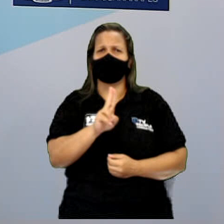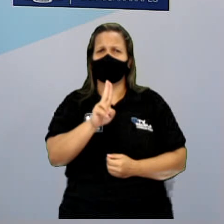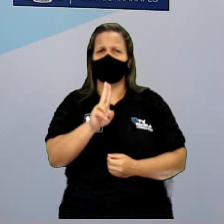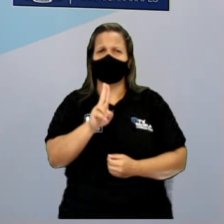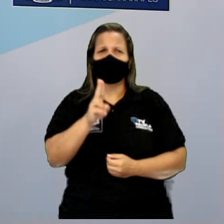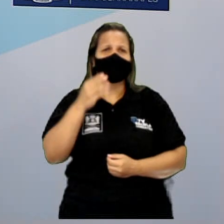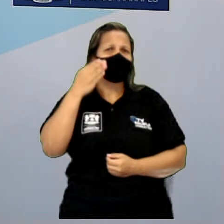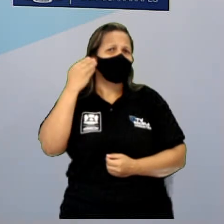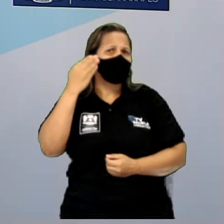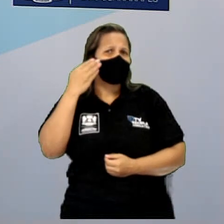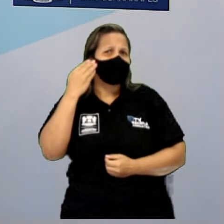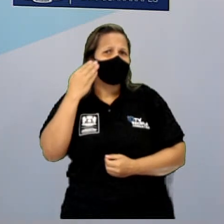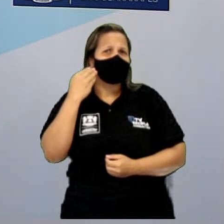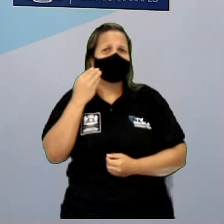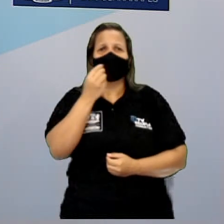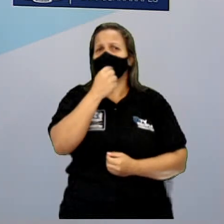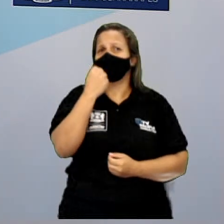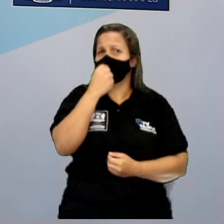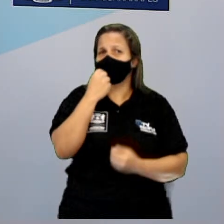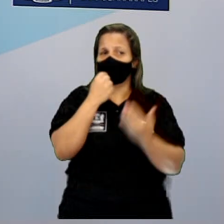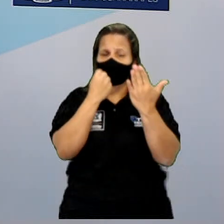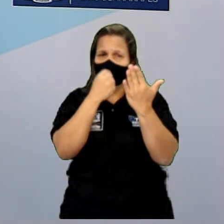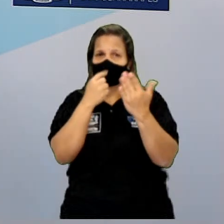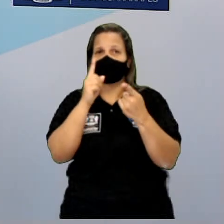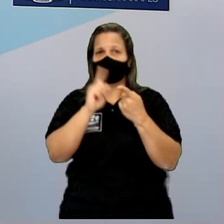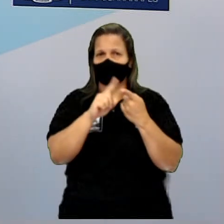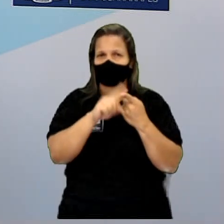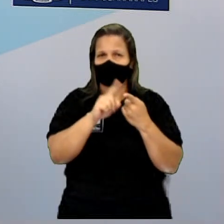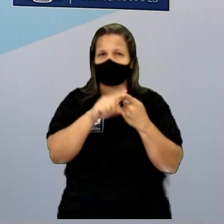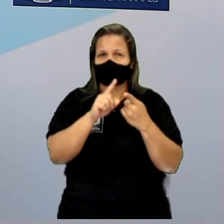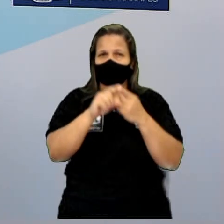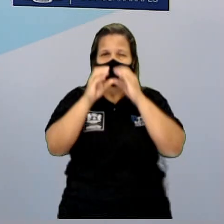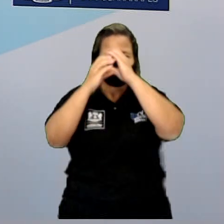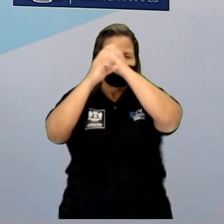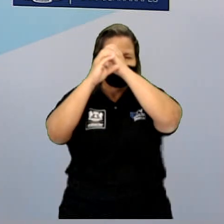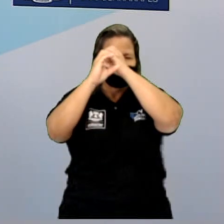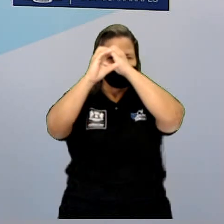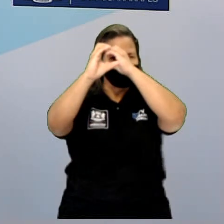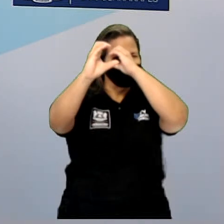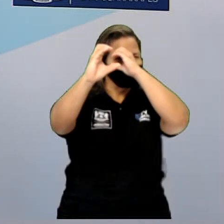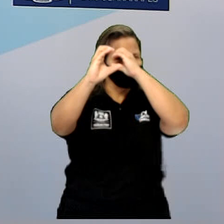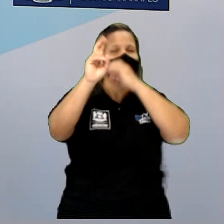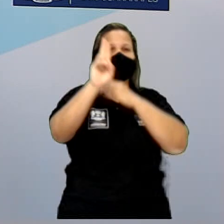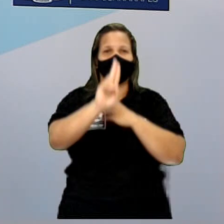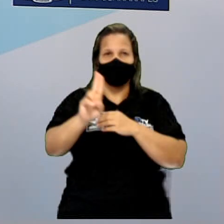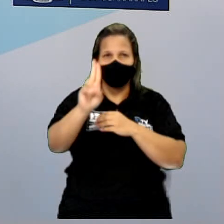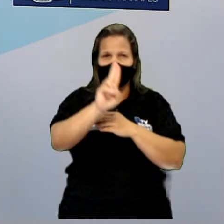em telescópios. Por quê? Ele vai funcionar como se fosse uma lente para essa